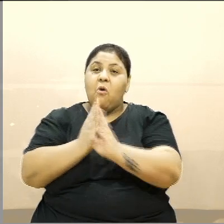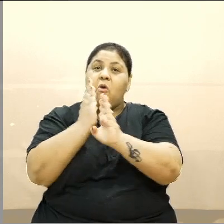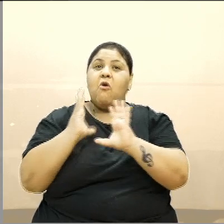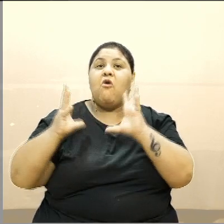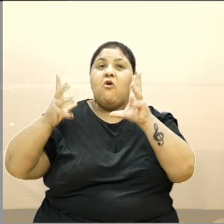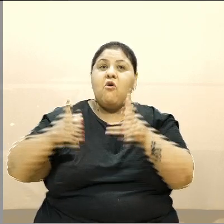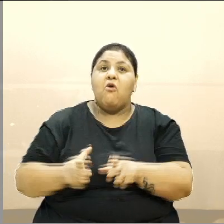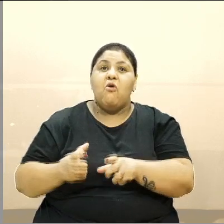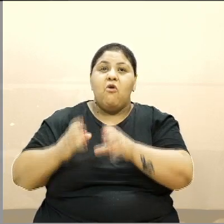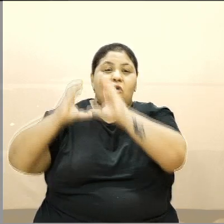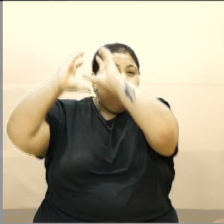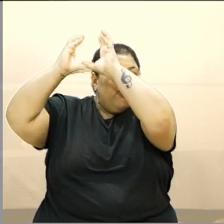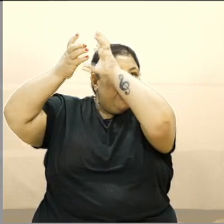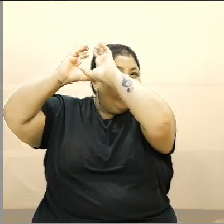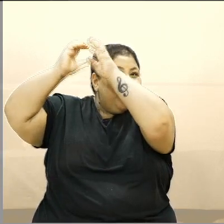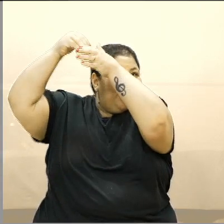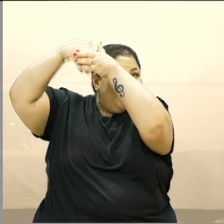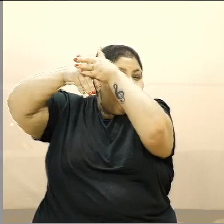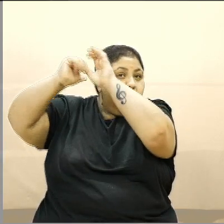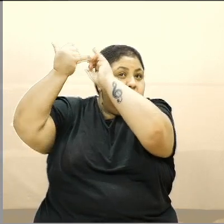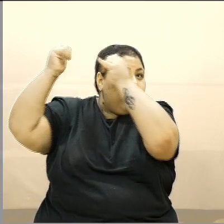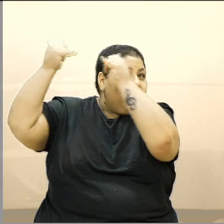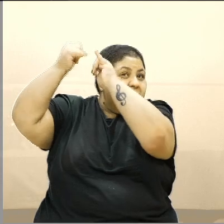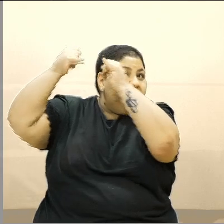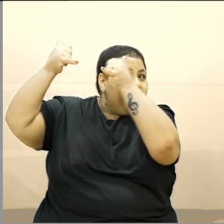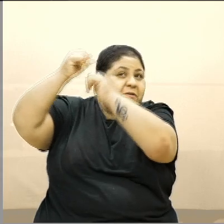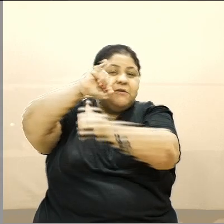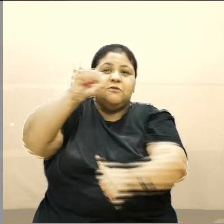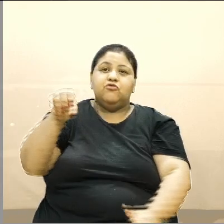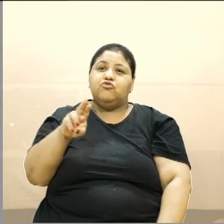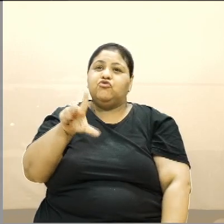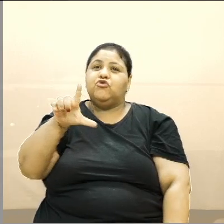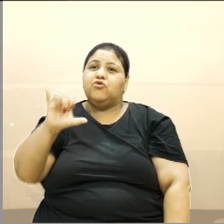quantos neurônios a gente tem no nosso cérebro. A